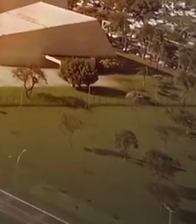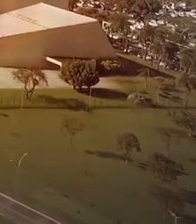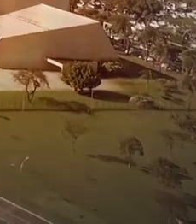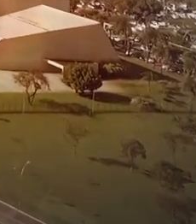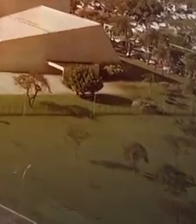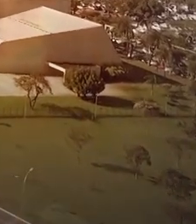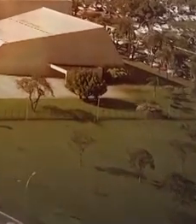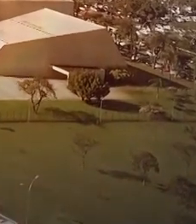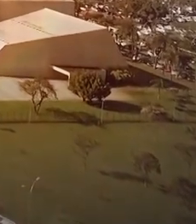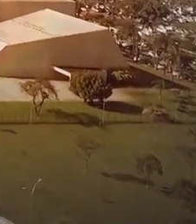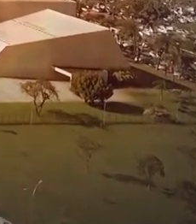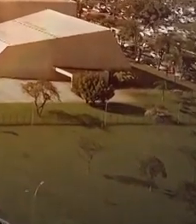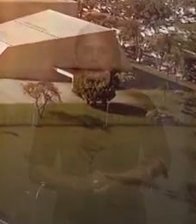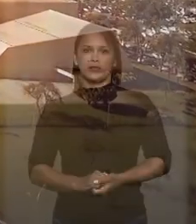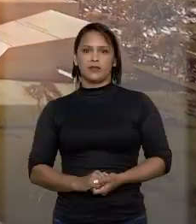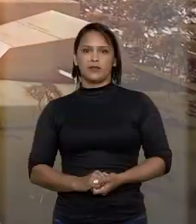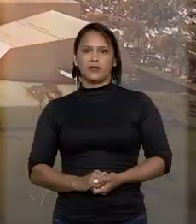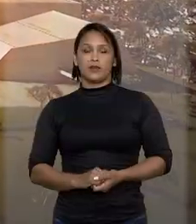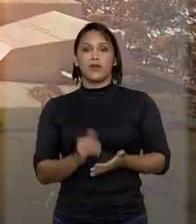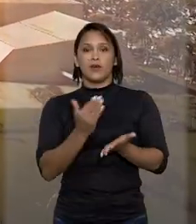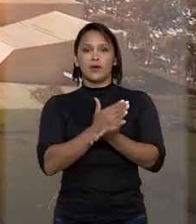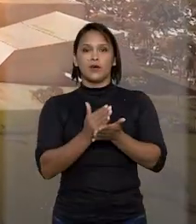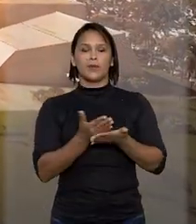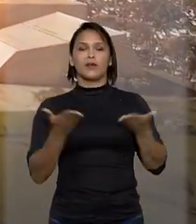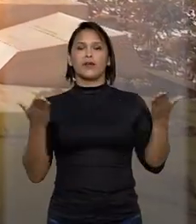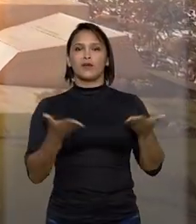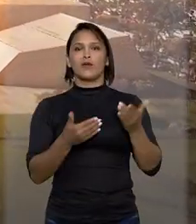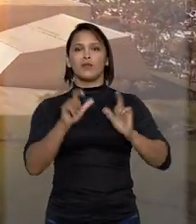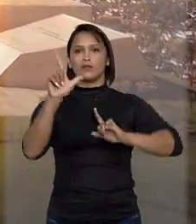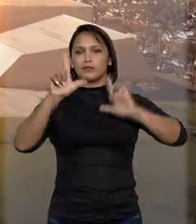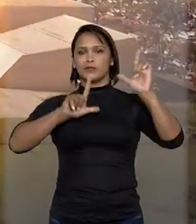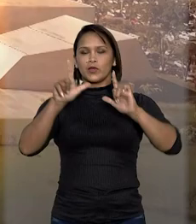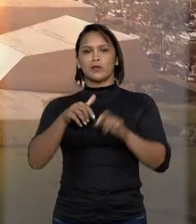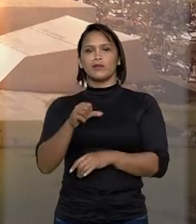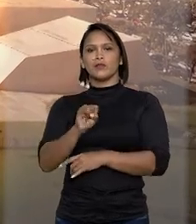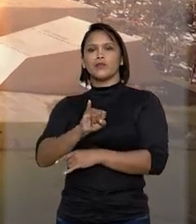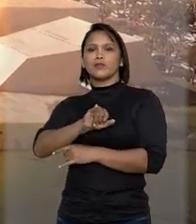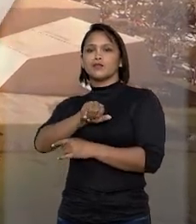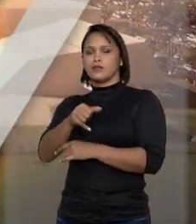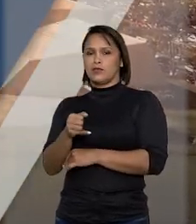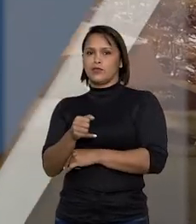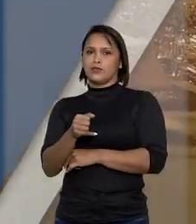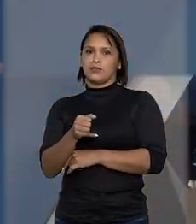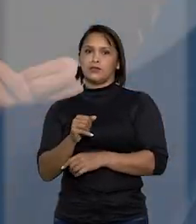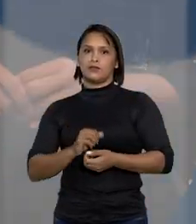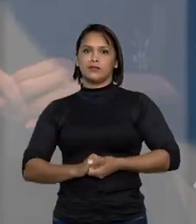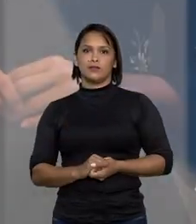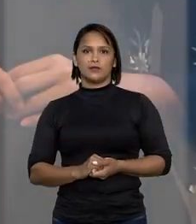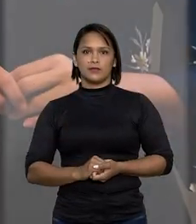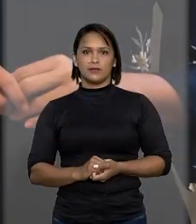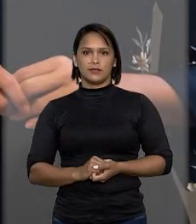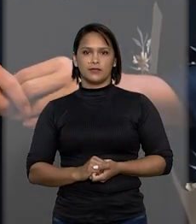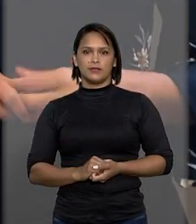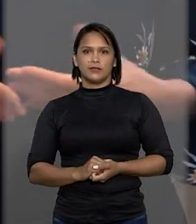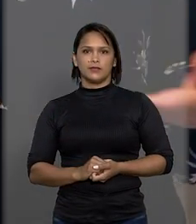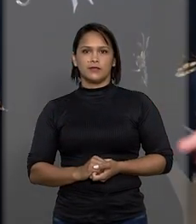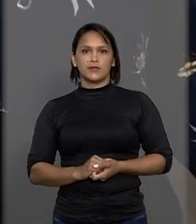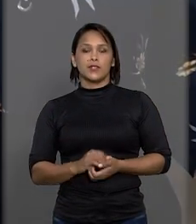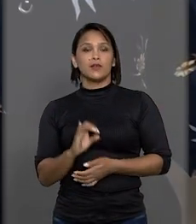e começa agora o programa do Superior Tribunal de Justiça